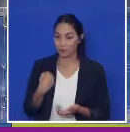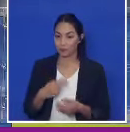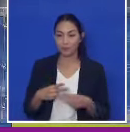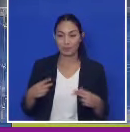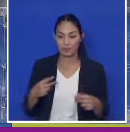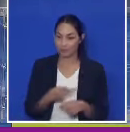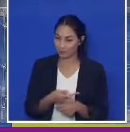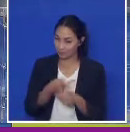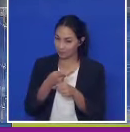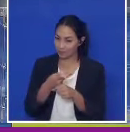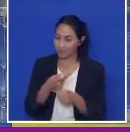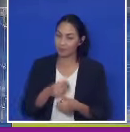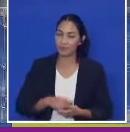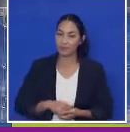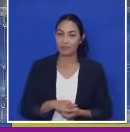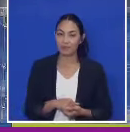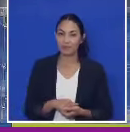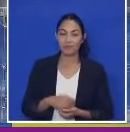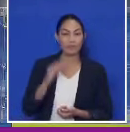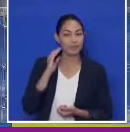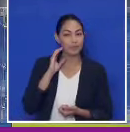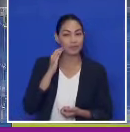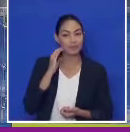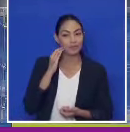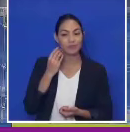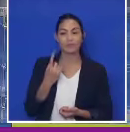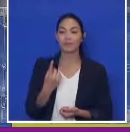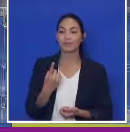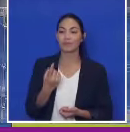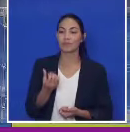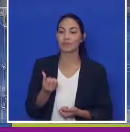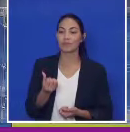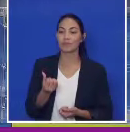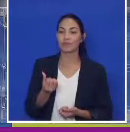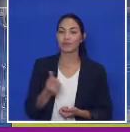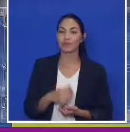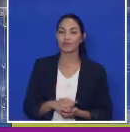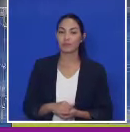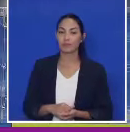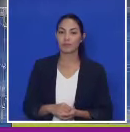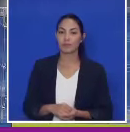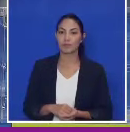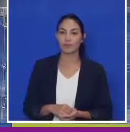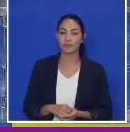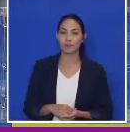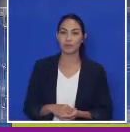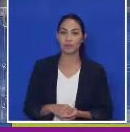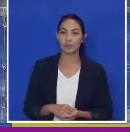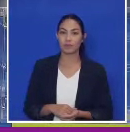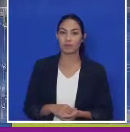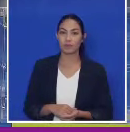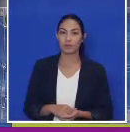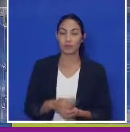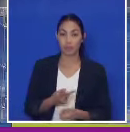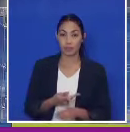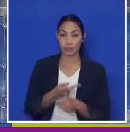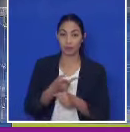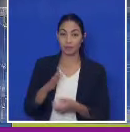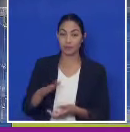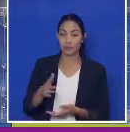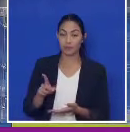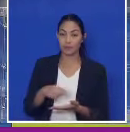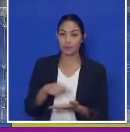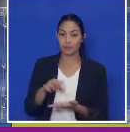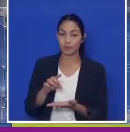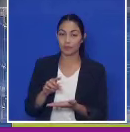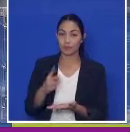chances na Loto Fácil. Bola rosa 16. Rosa 16. O prêmio estimado hoje